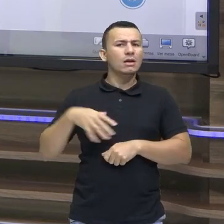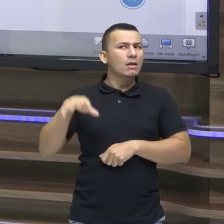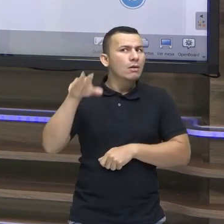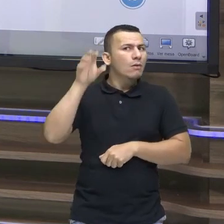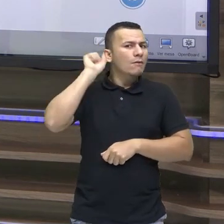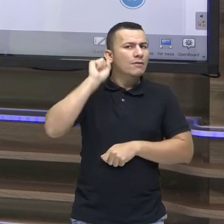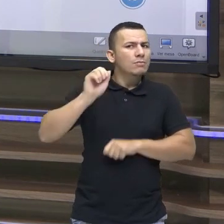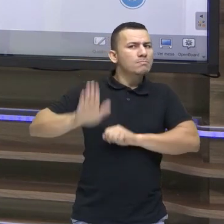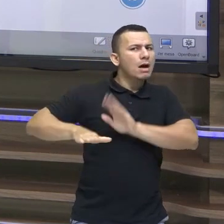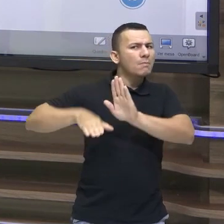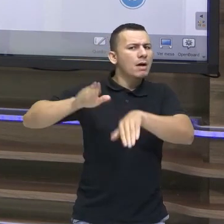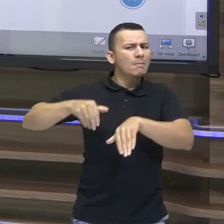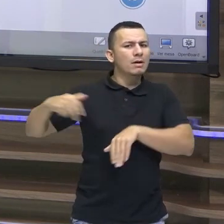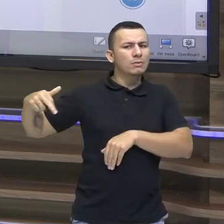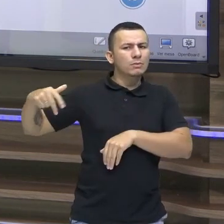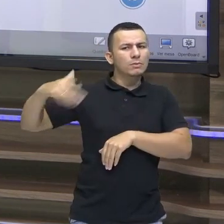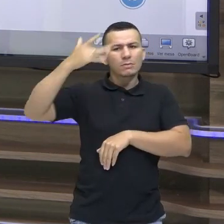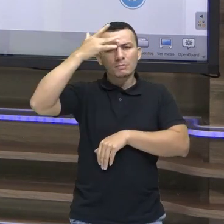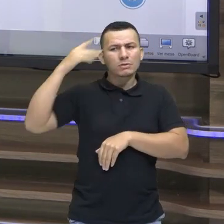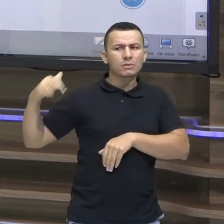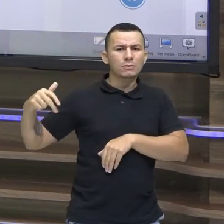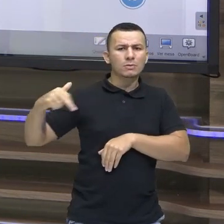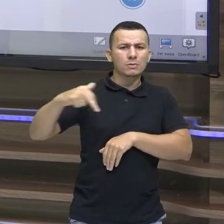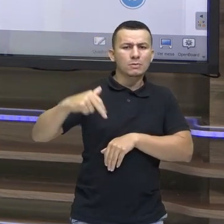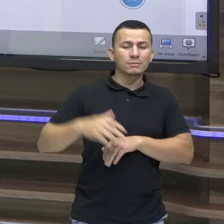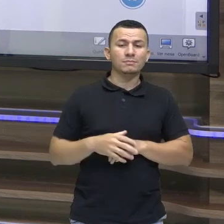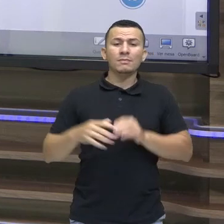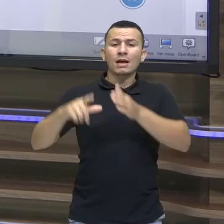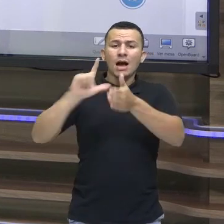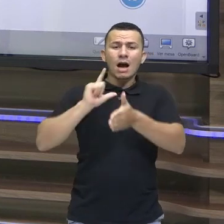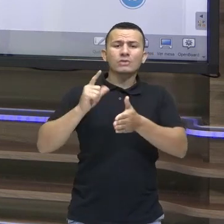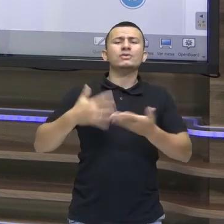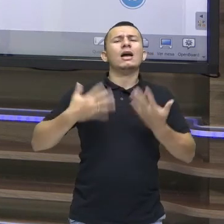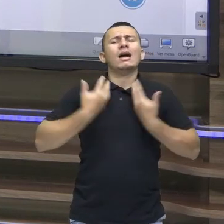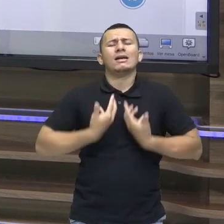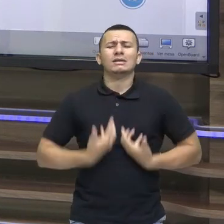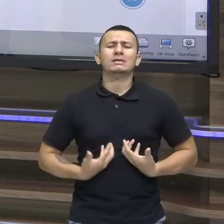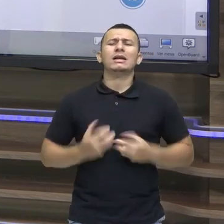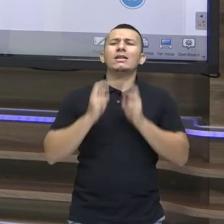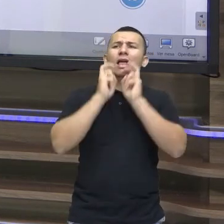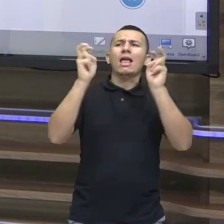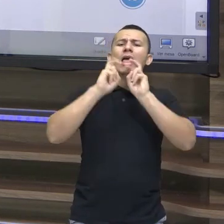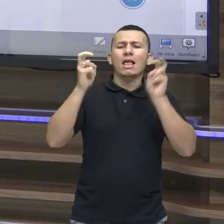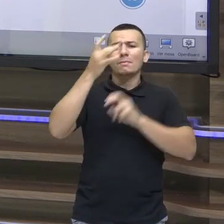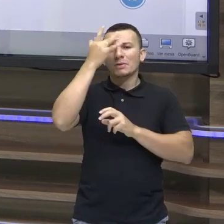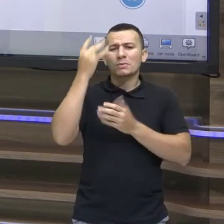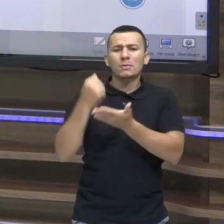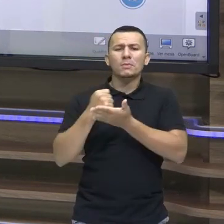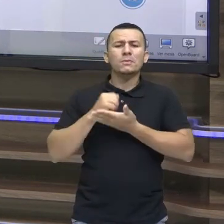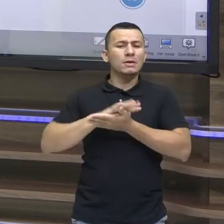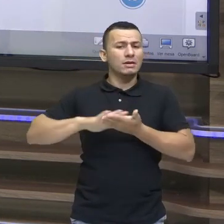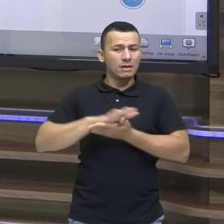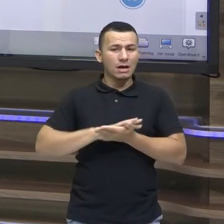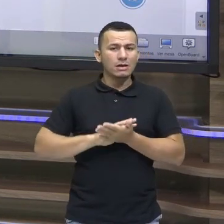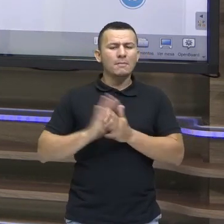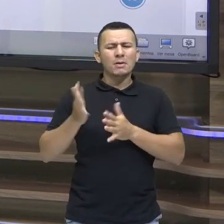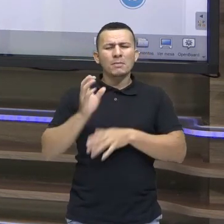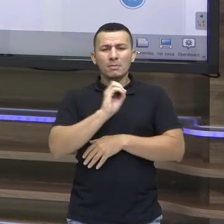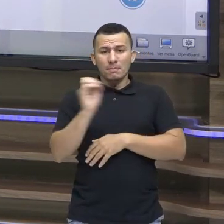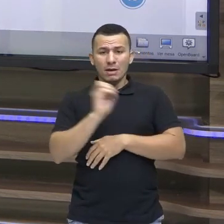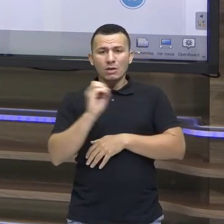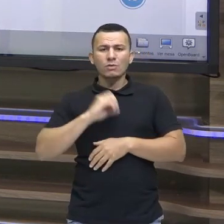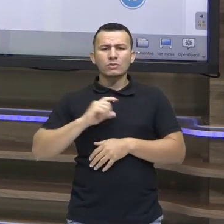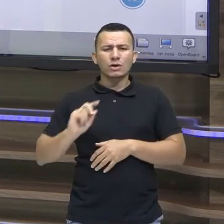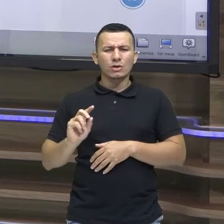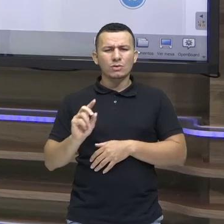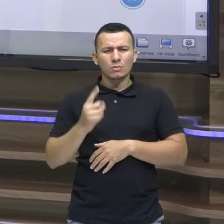bêbado, não é? E aí ele gritou. Bem, antes disso ele já estava rouco de tanto gritar e ninguém aparecia. Mas após a meia-noite apareceu um bêbado